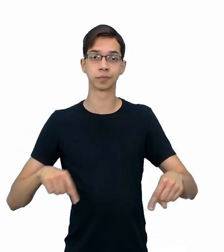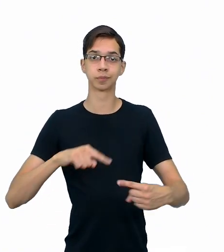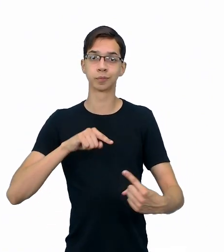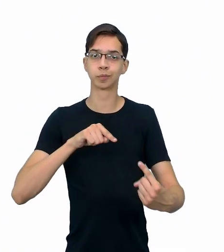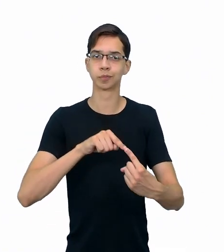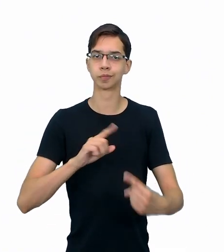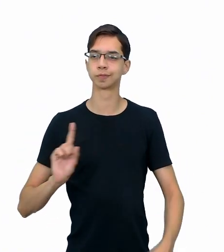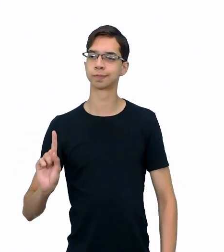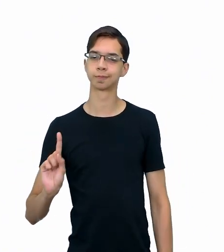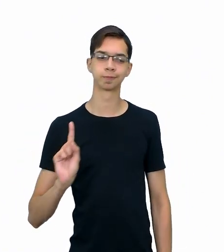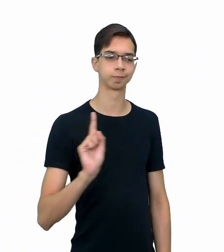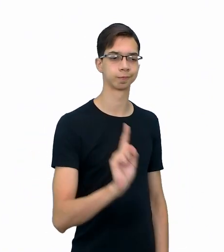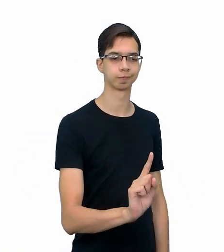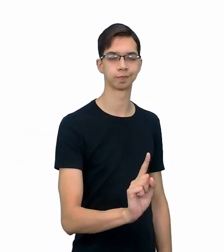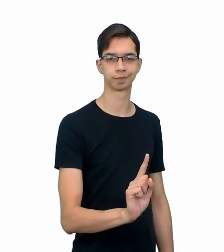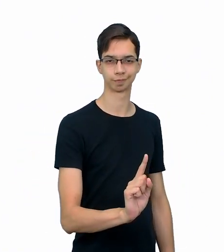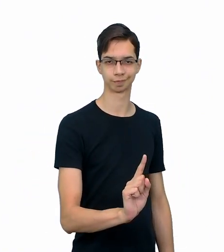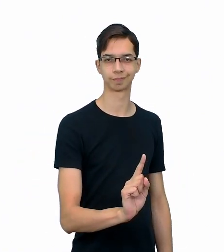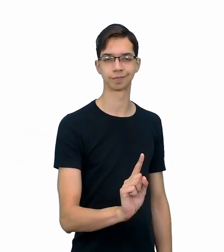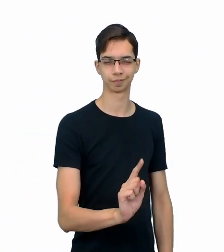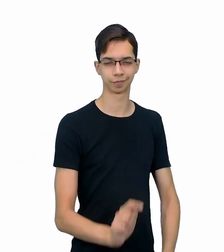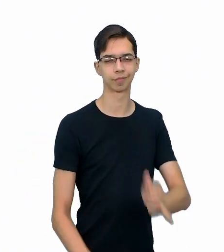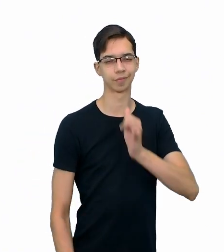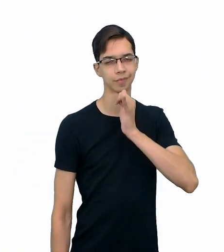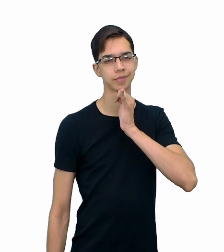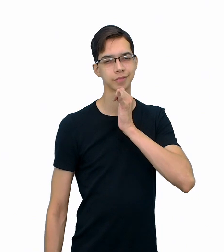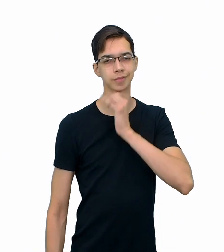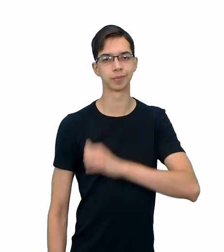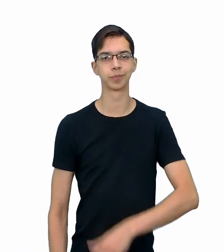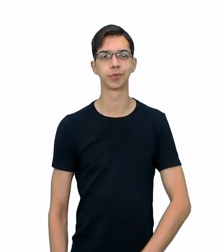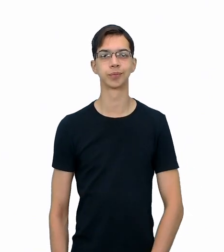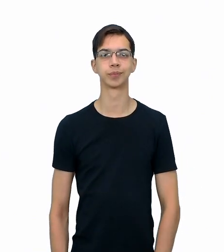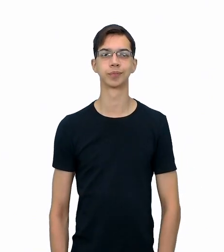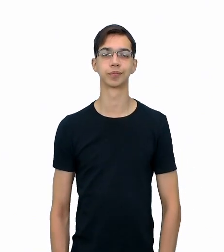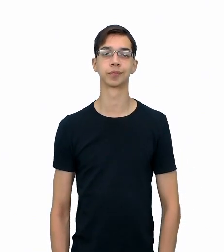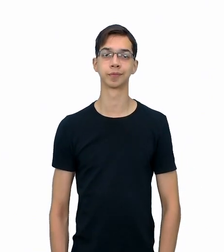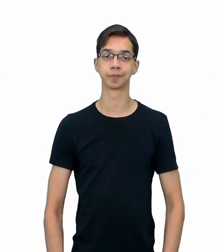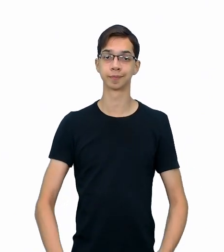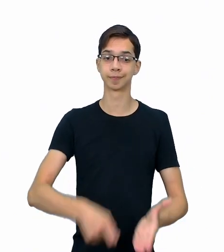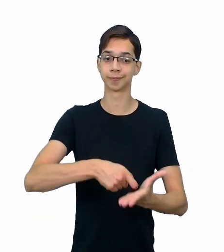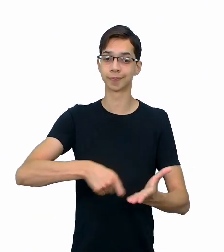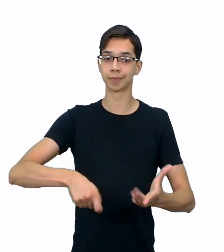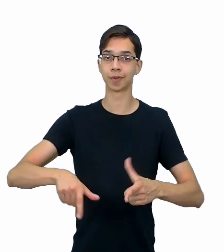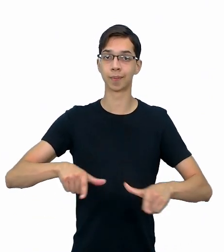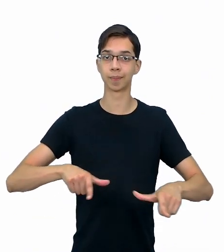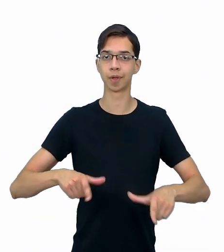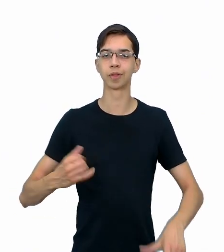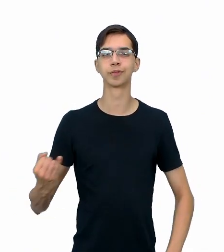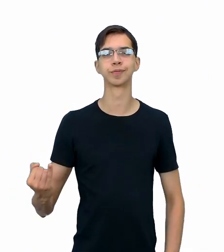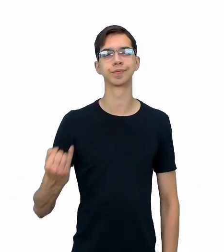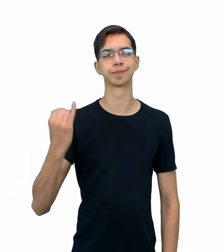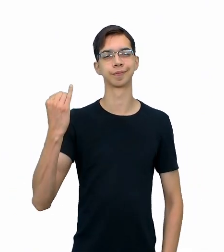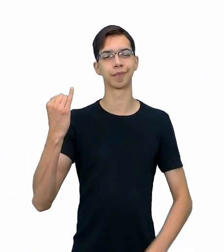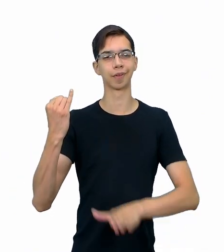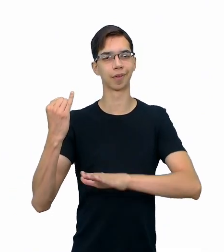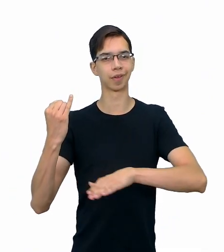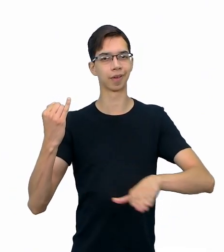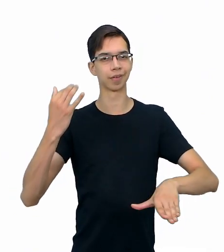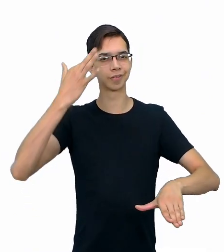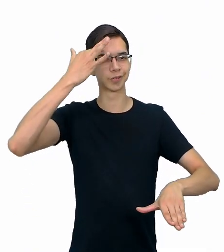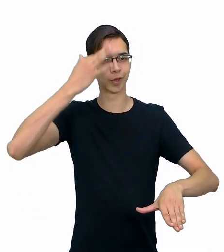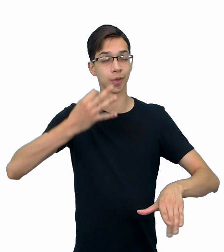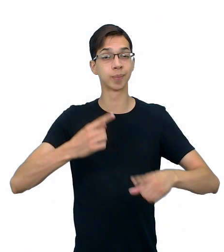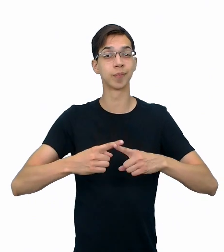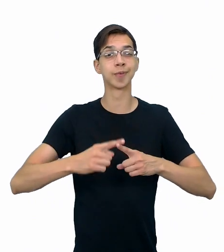desenvolvido com as crianças, tá? Primeiro porque, inicialmente, as crianças tomam referência do seu próprio corpo para